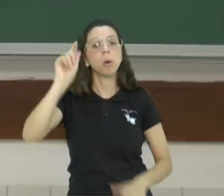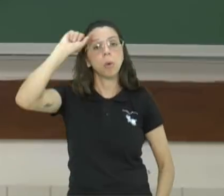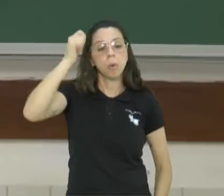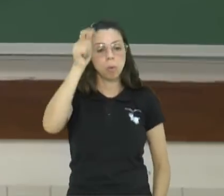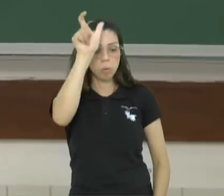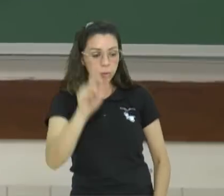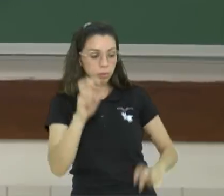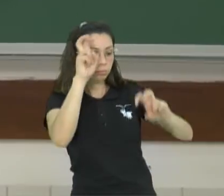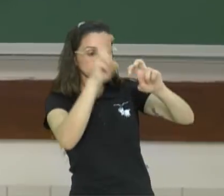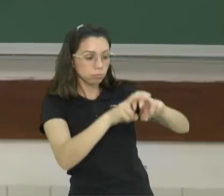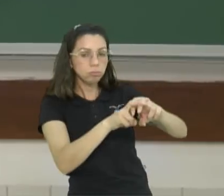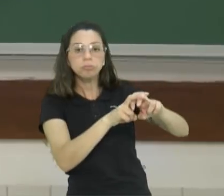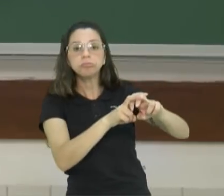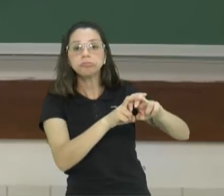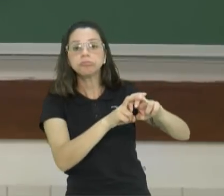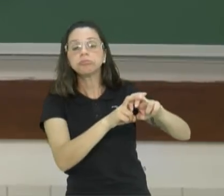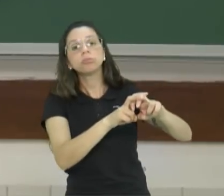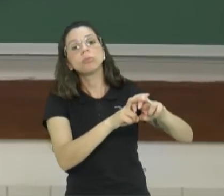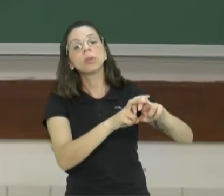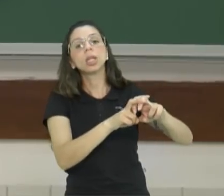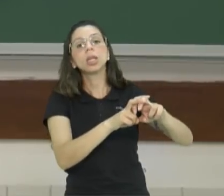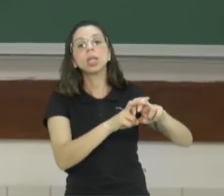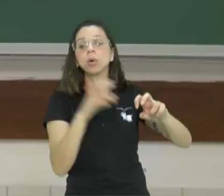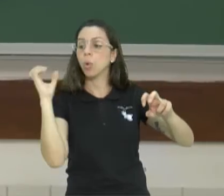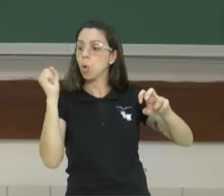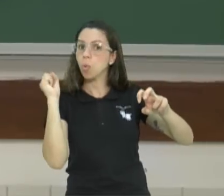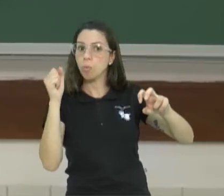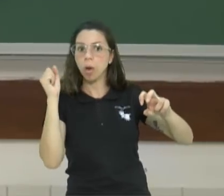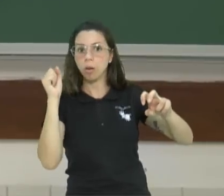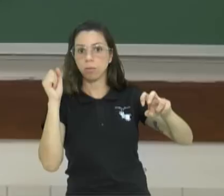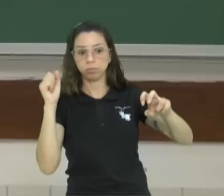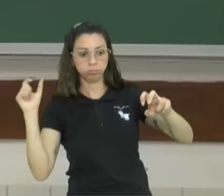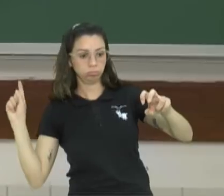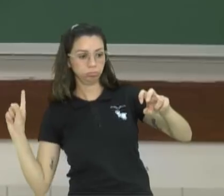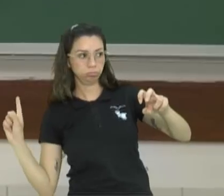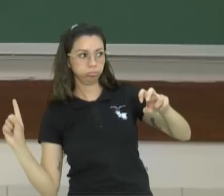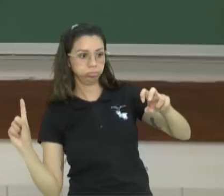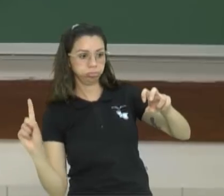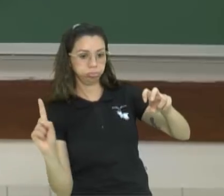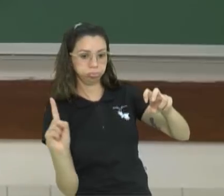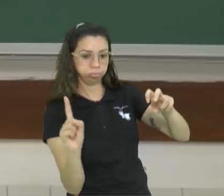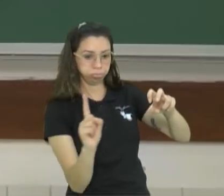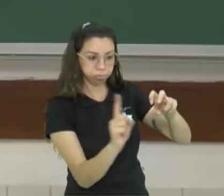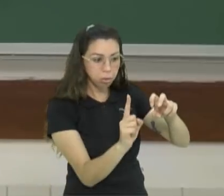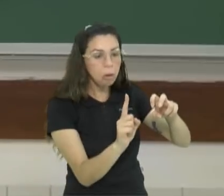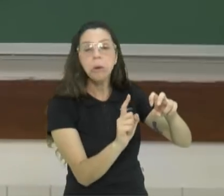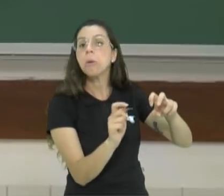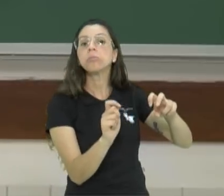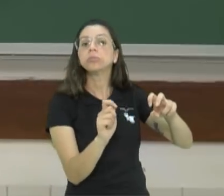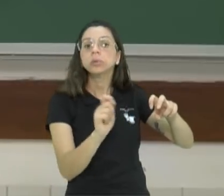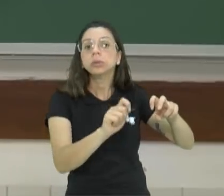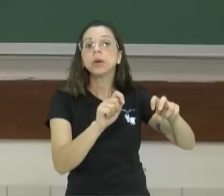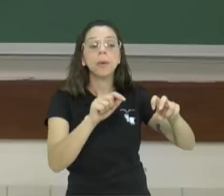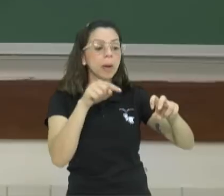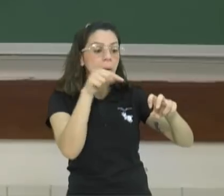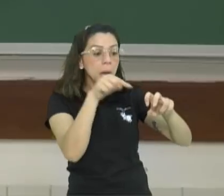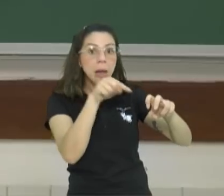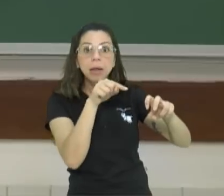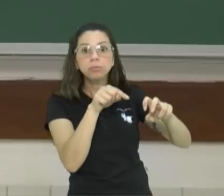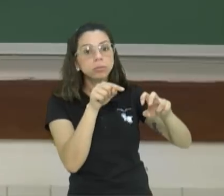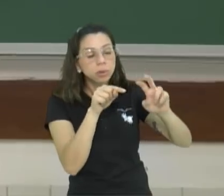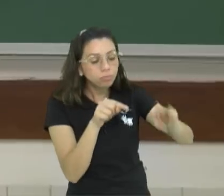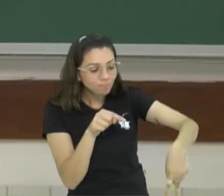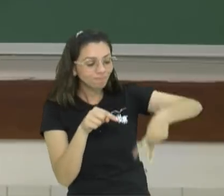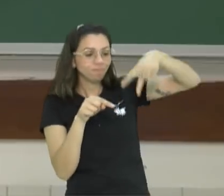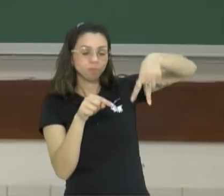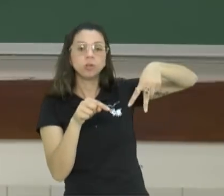um branco entrasse no transporte público e não tivesse local para sentar, ele tinha que levantar e dar a cadeira dele para